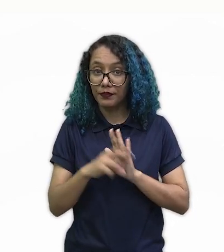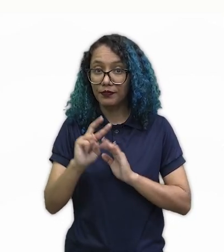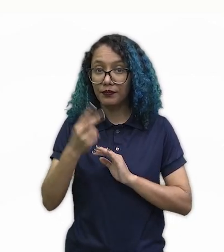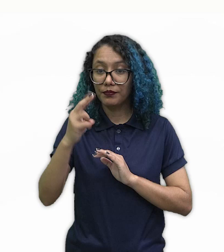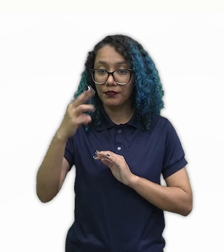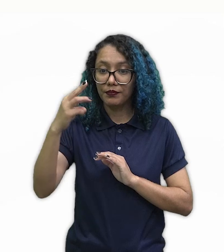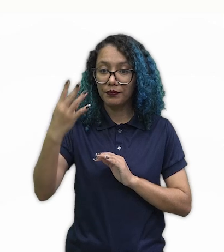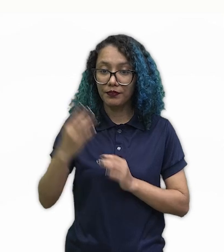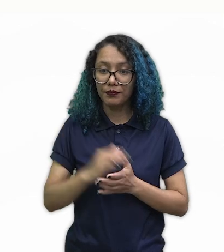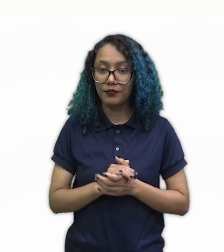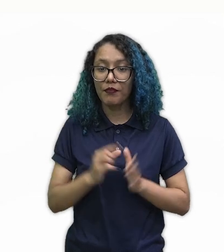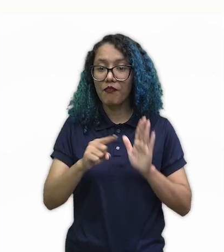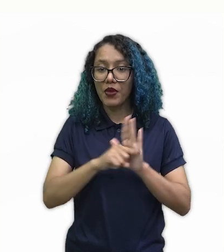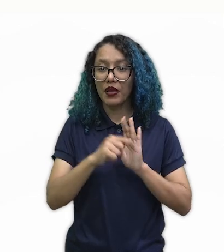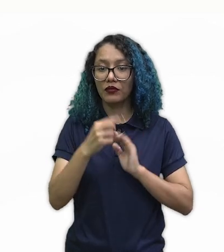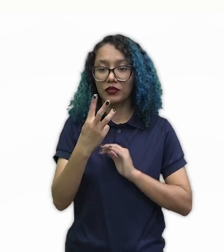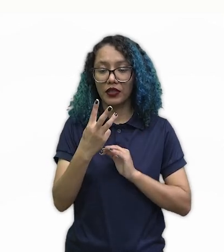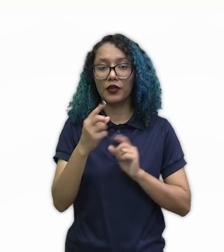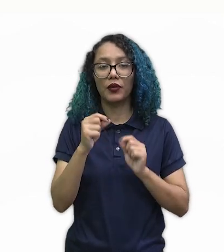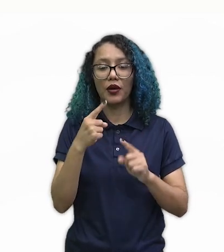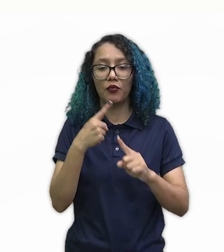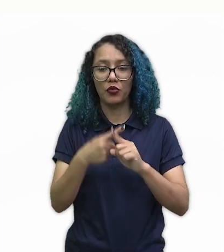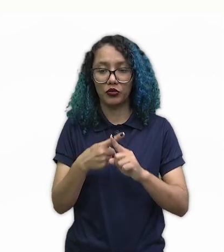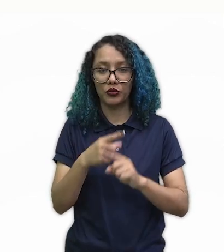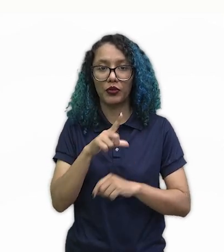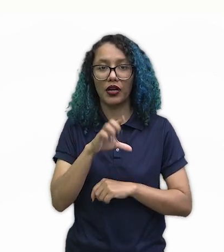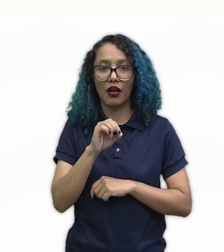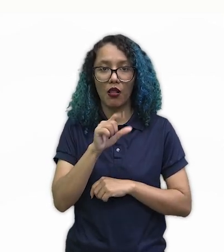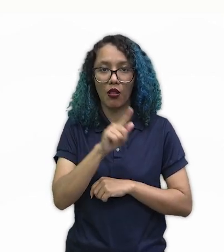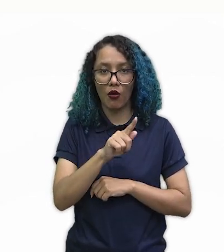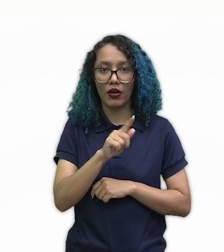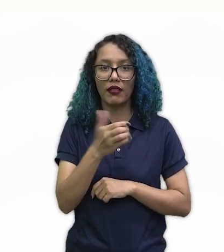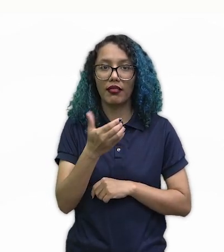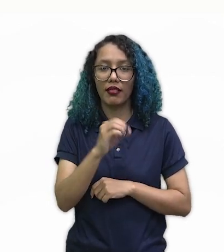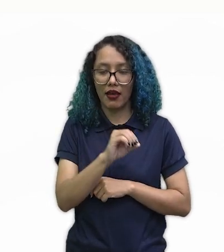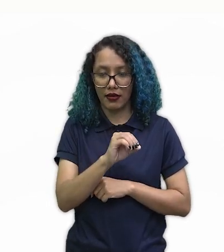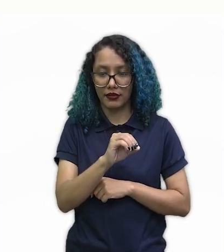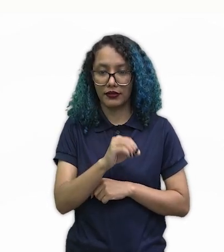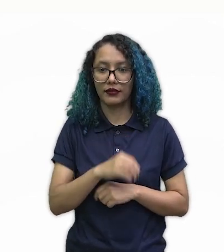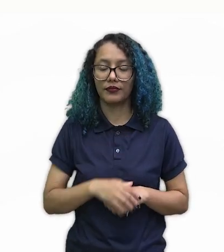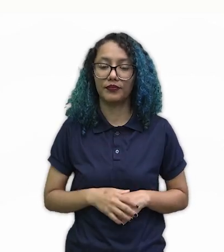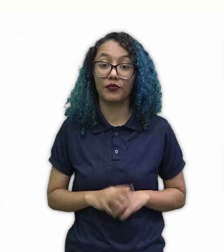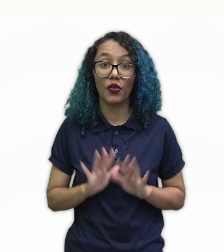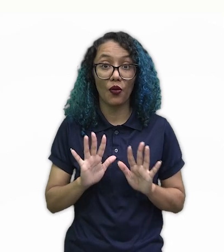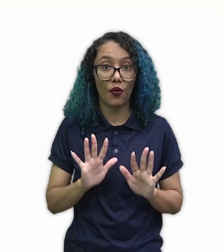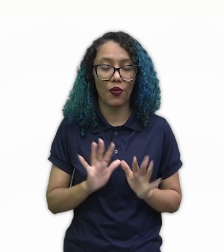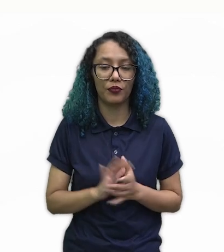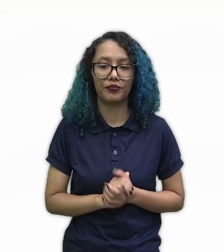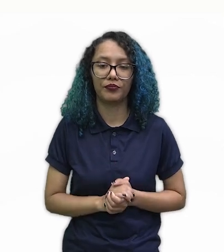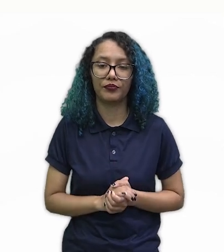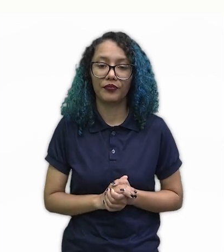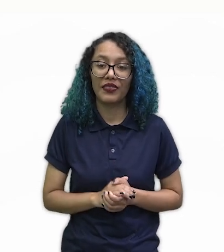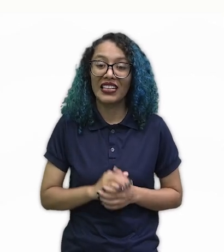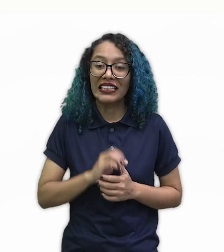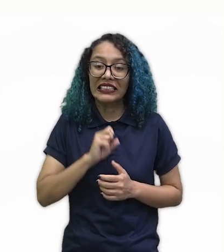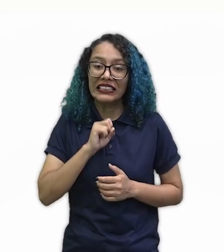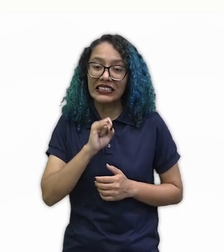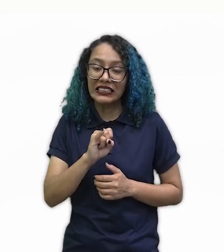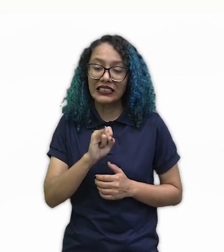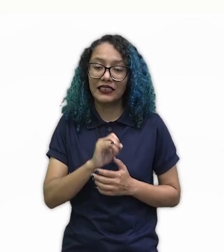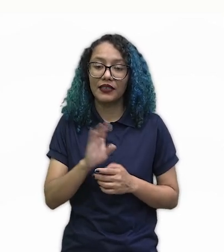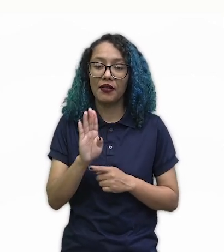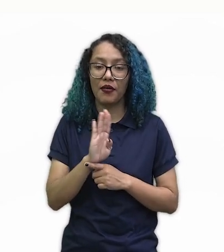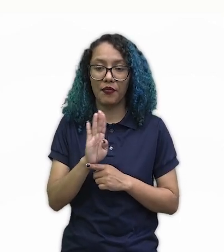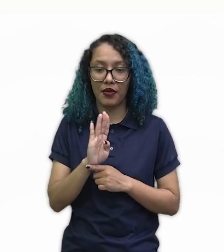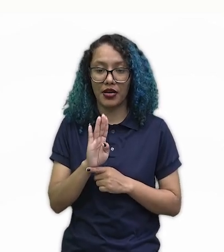o menos 3 passará multiplicando o log de 10. E opa, calma lá. Se a